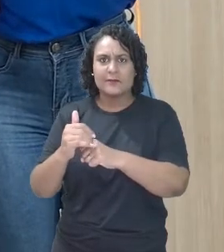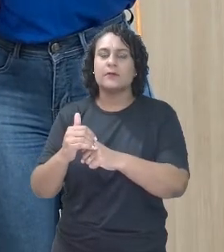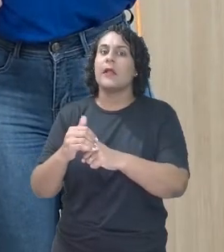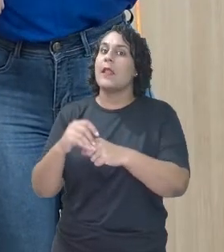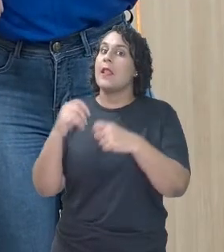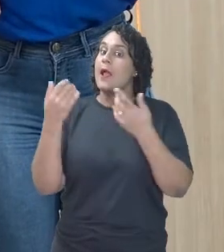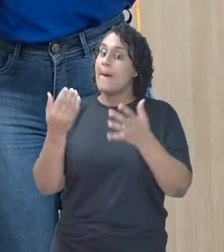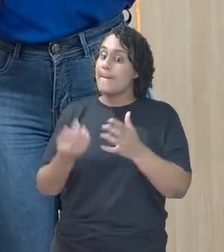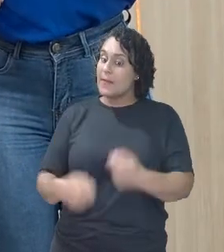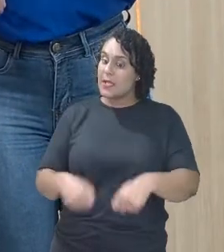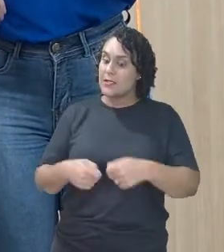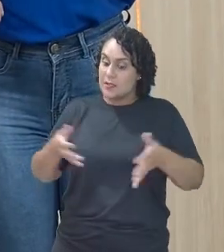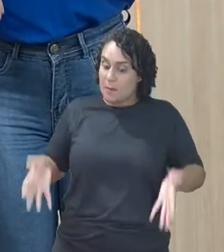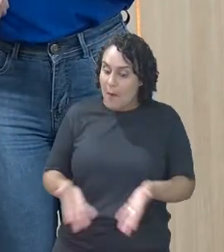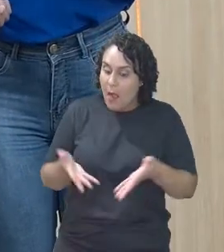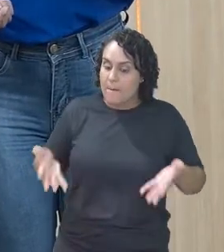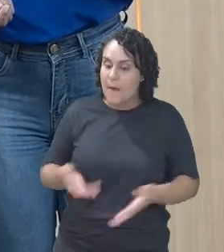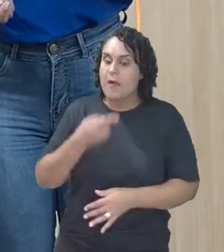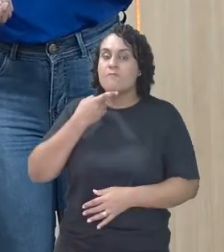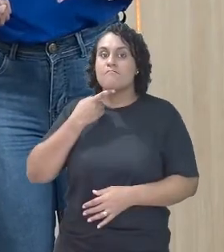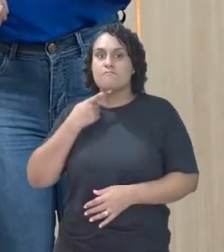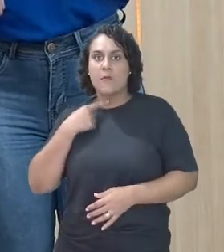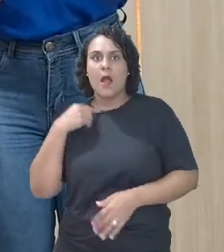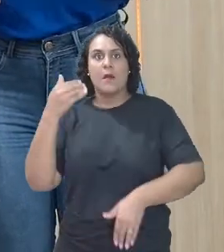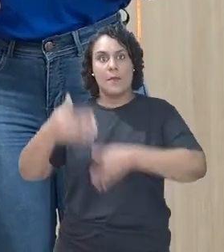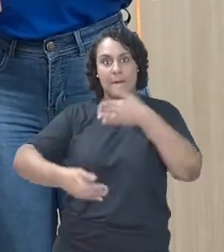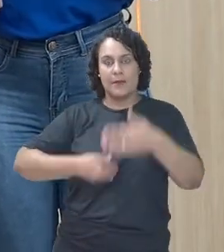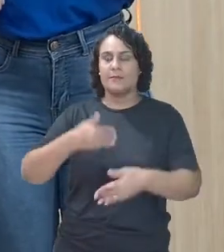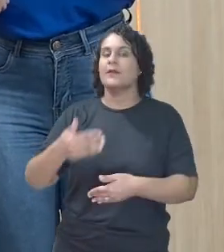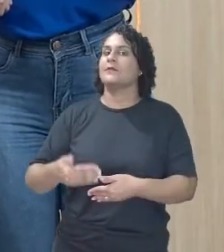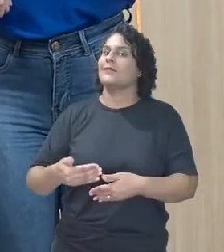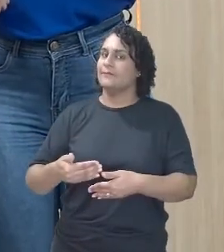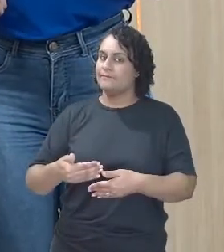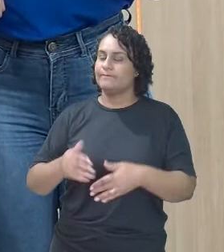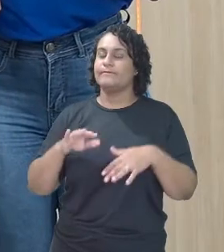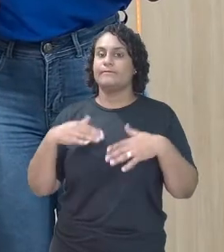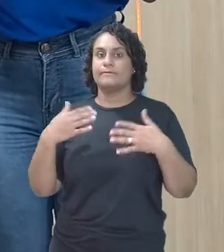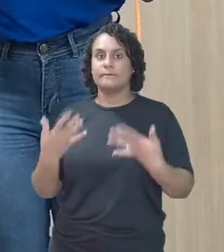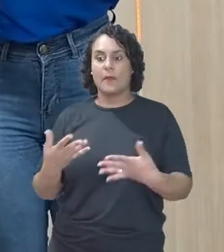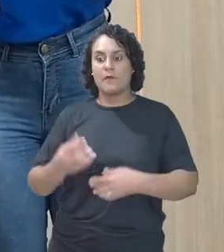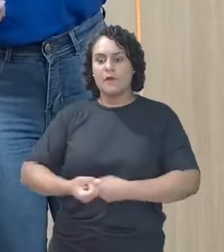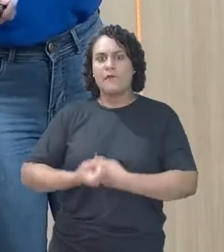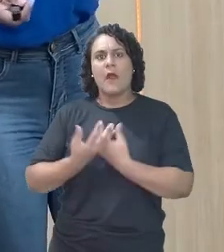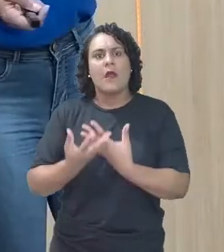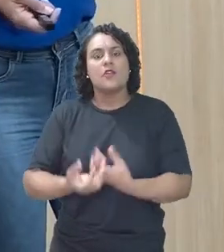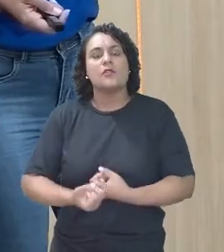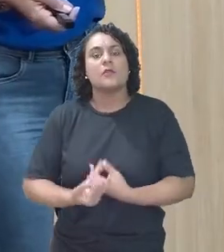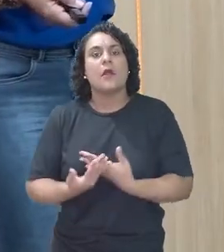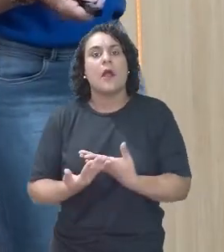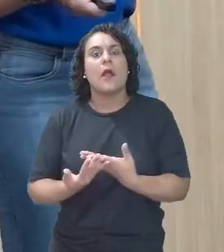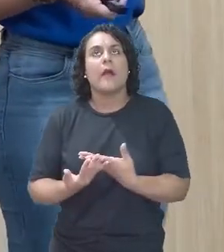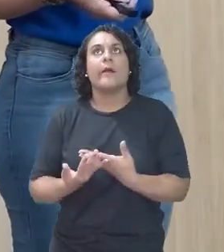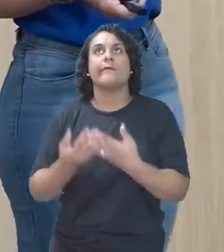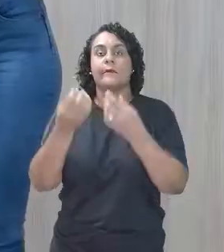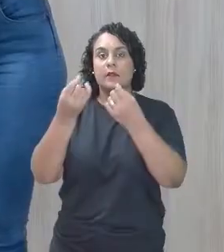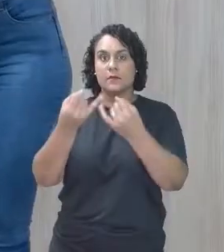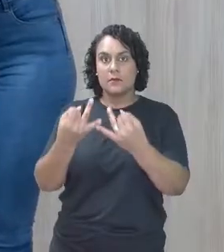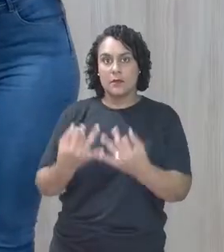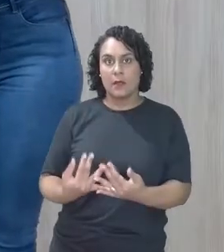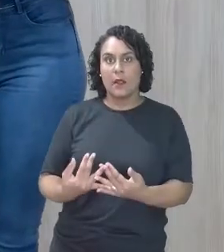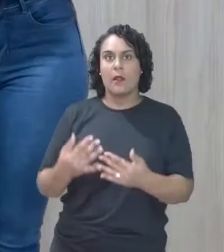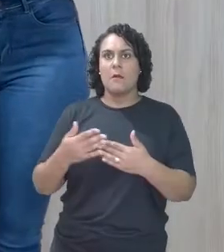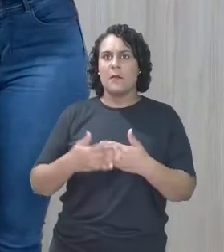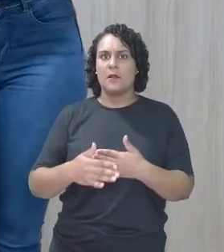do estímulo, da vontade, do desejo e da participação. E aí, quando a gente fala de externar, a gente está falando a partir